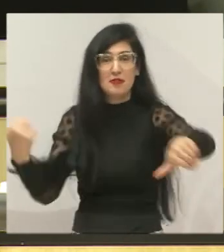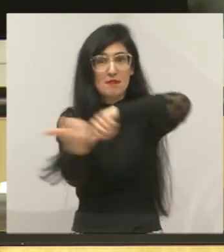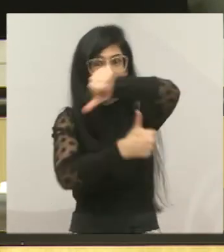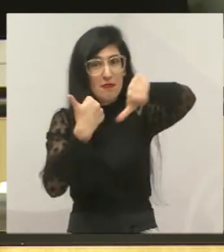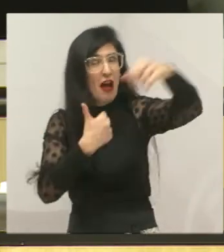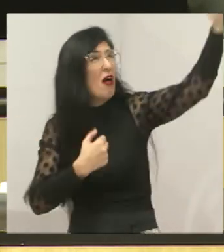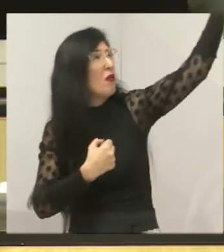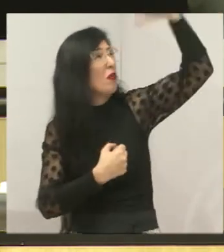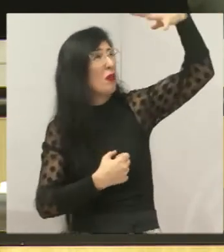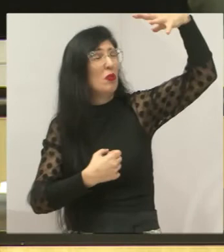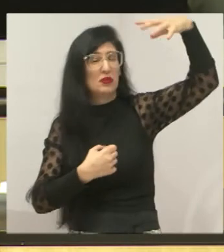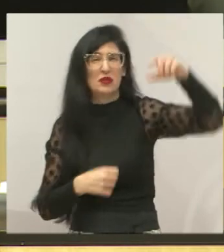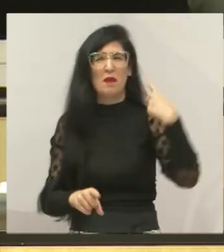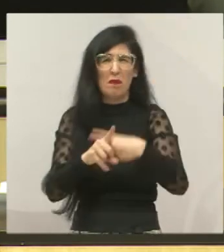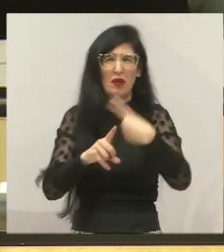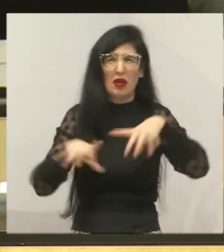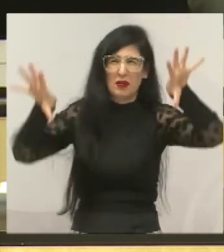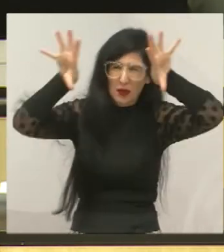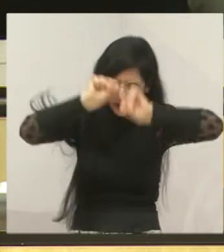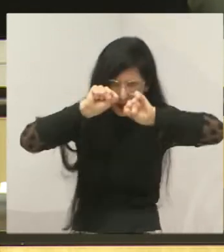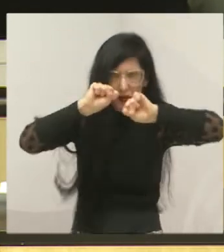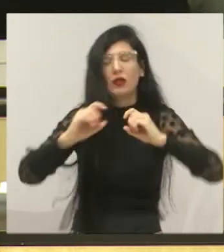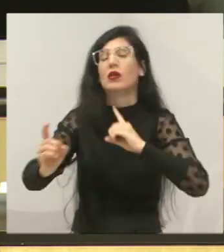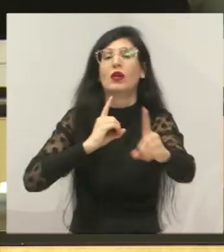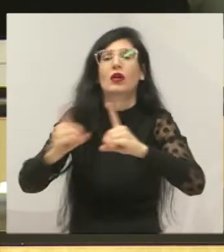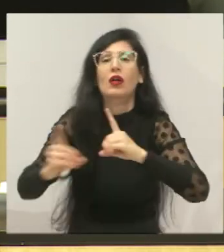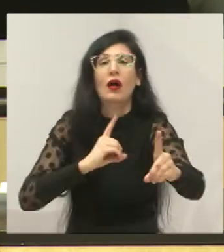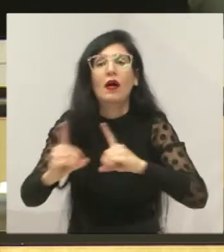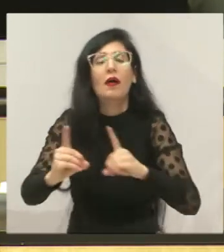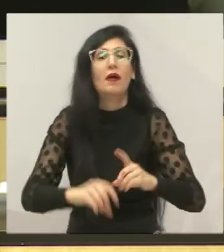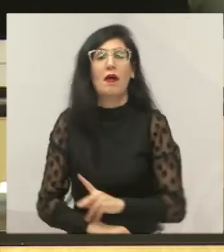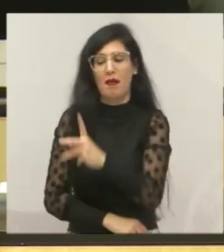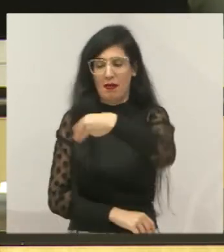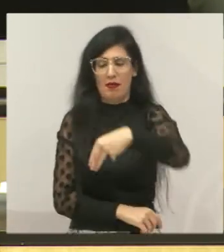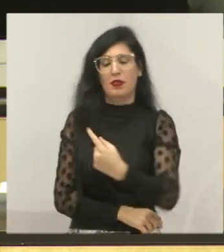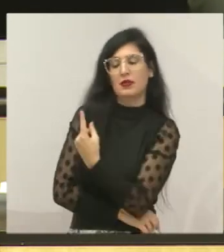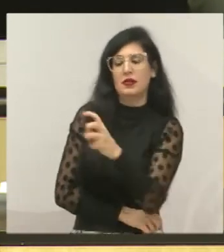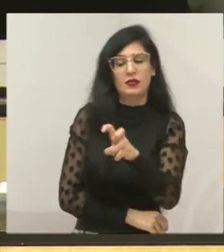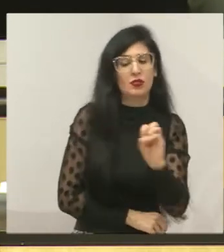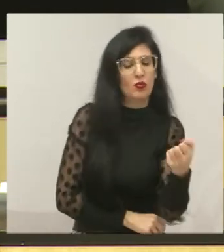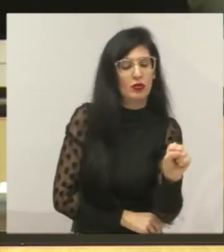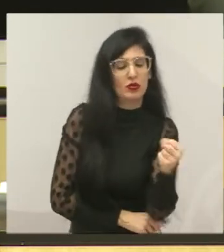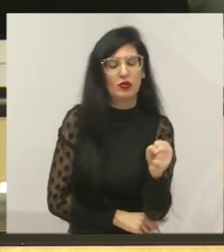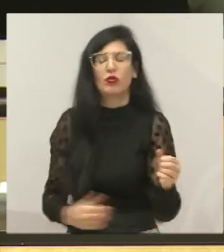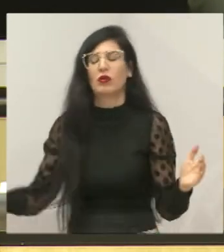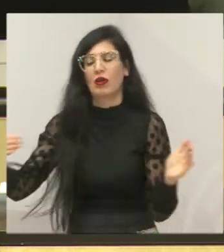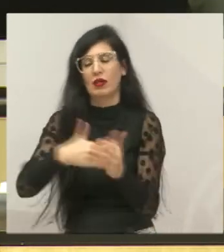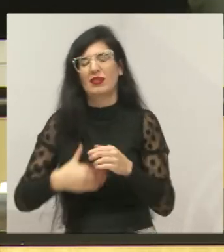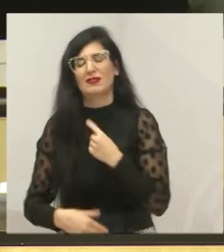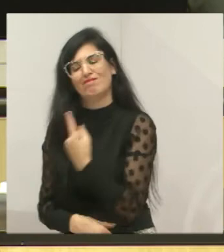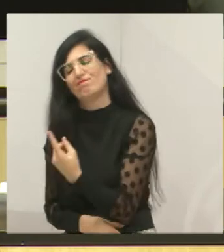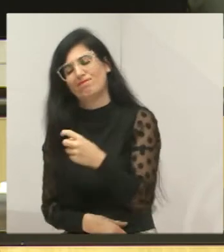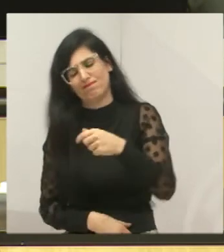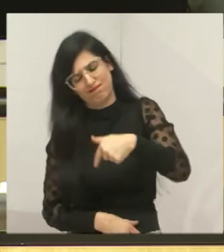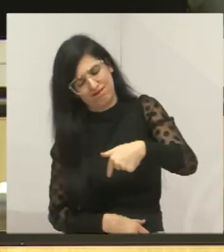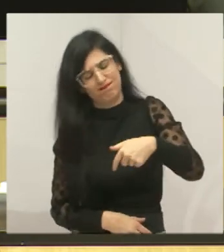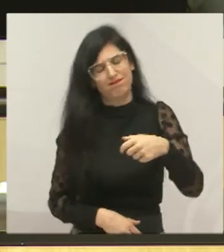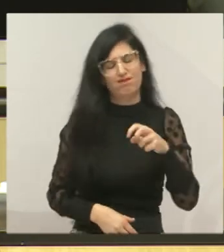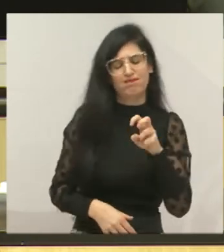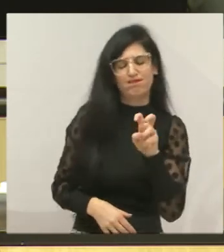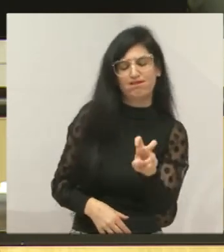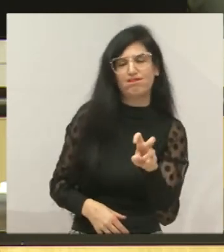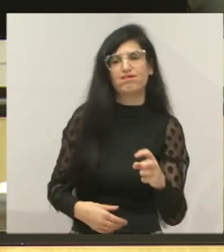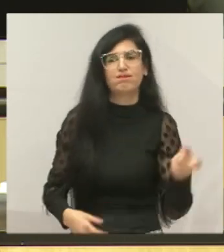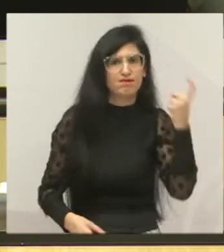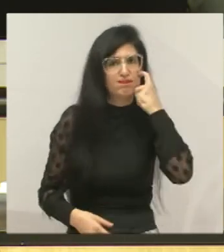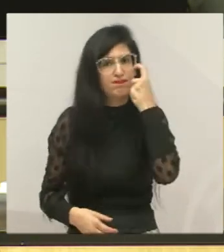lâmpadas queimadas na rodovia Presidente Dutra, no trecho compreendido do quilômetro 158 ao quilômetro 165, no Parque Meia Lua,